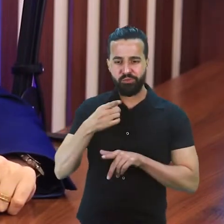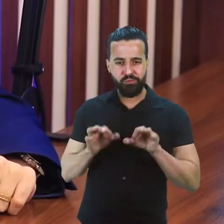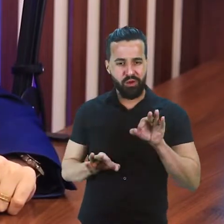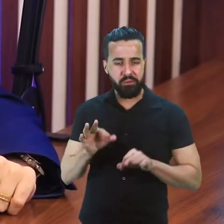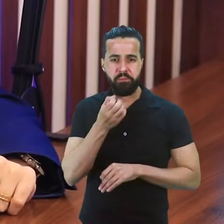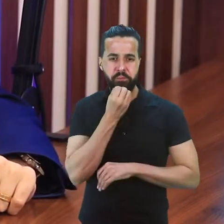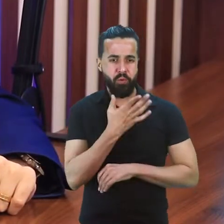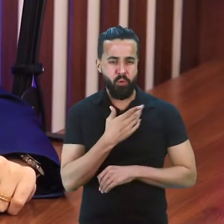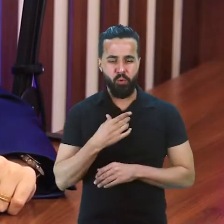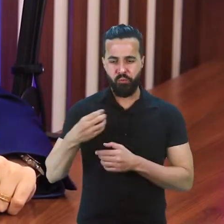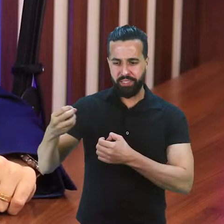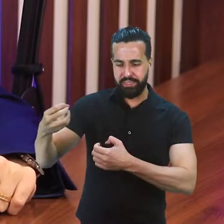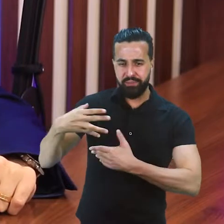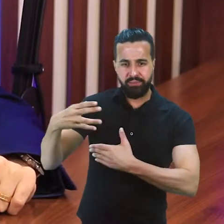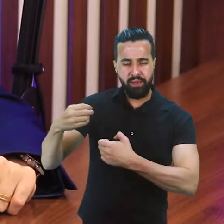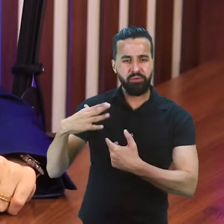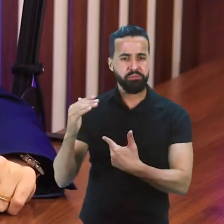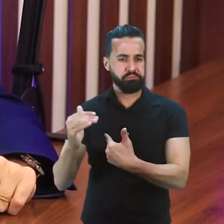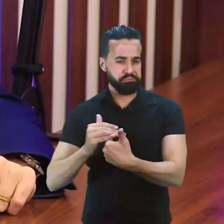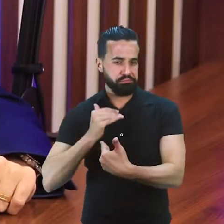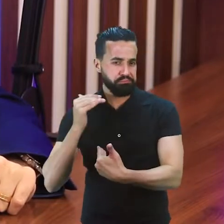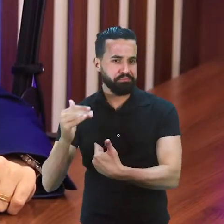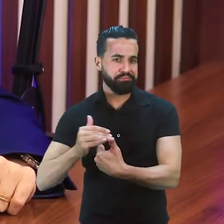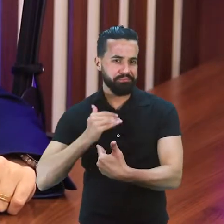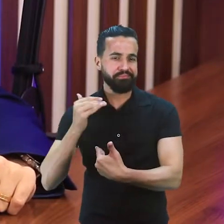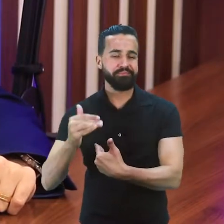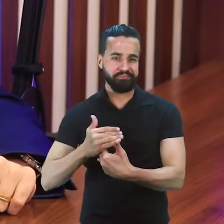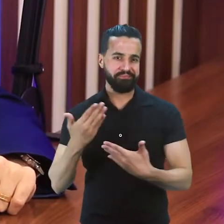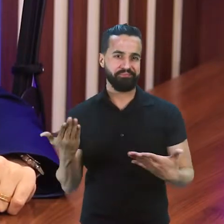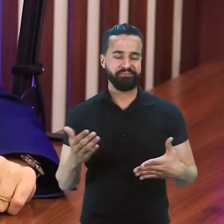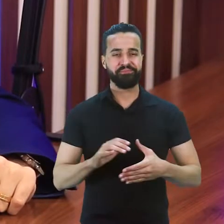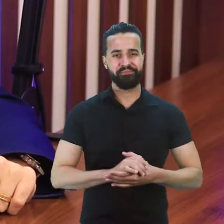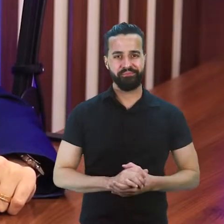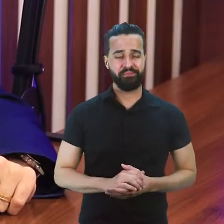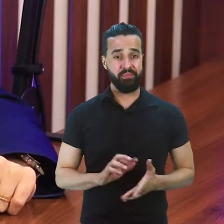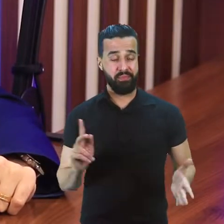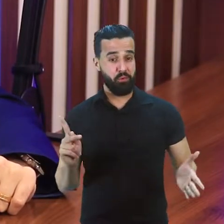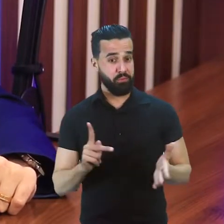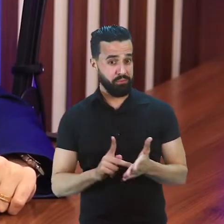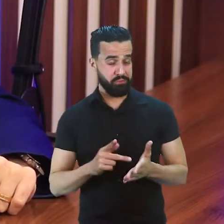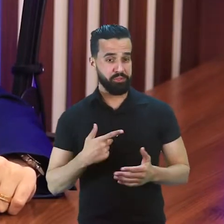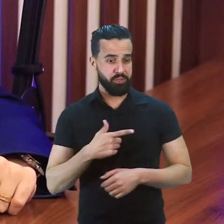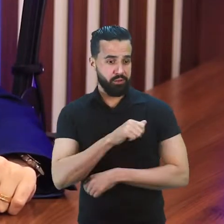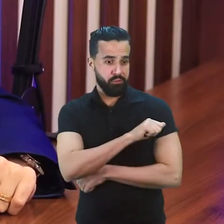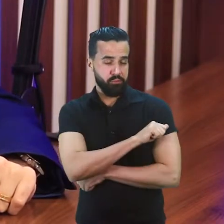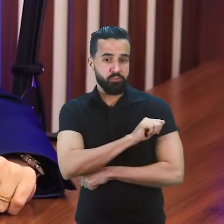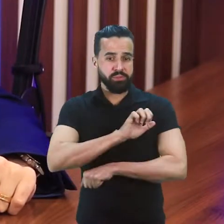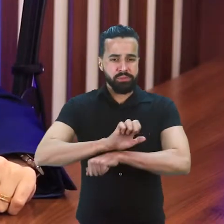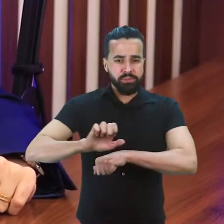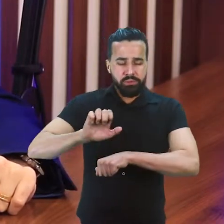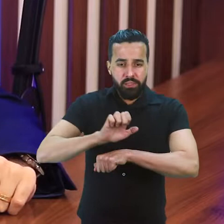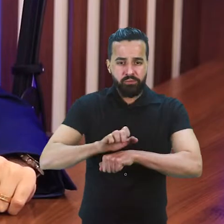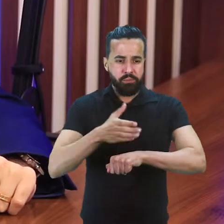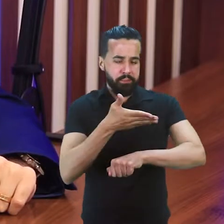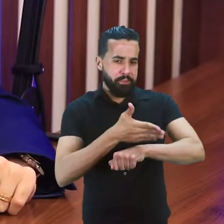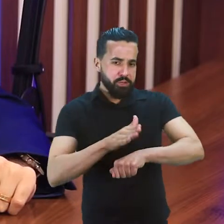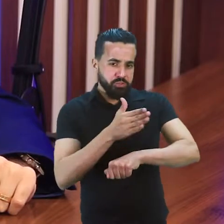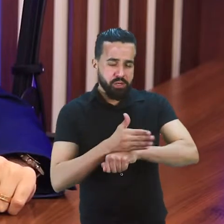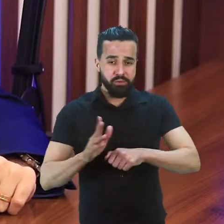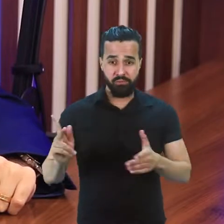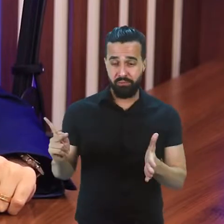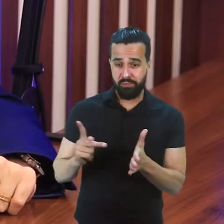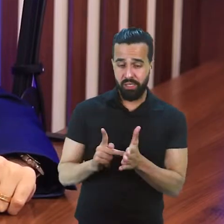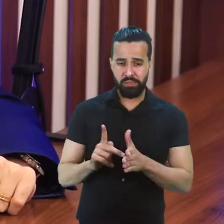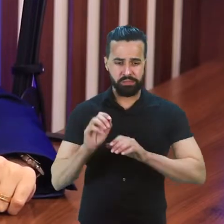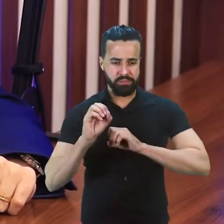bastante, e ele realmente deixava os estudantes realmente praticar, ensinava os estudantes. Então,